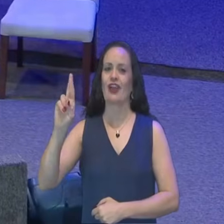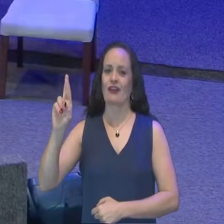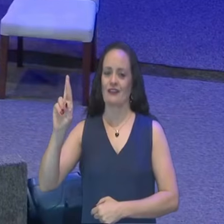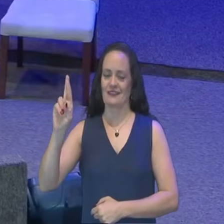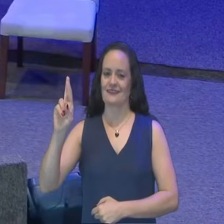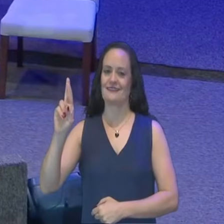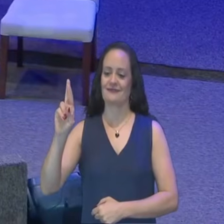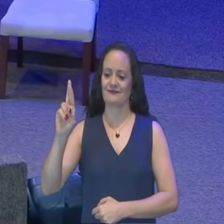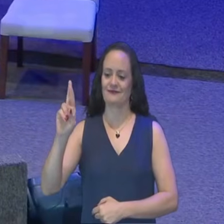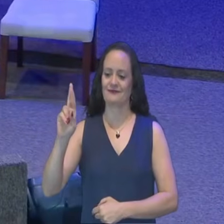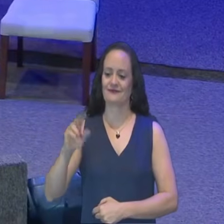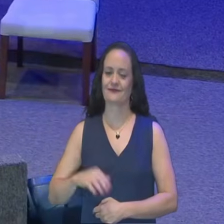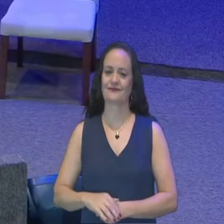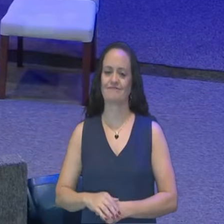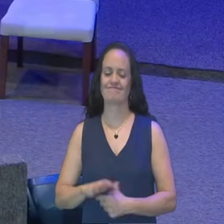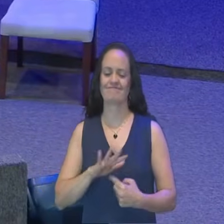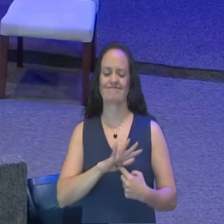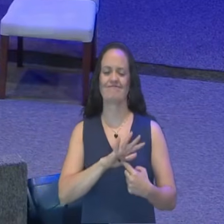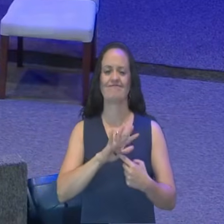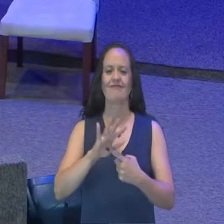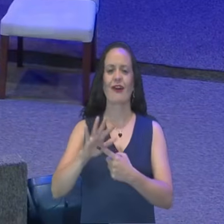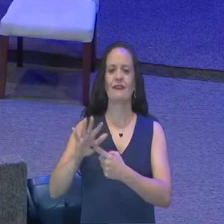presumir uma ilusão.